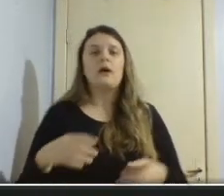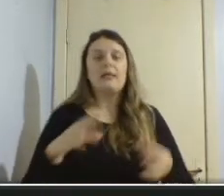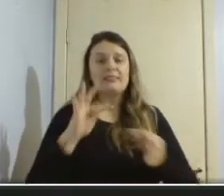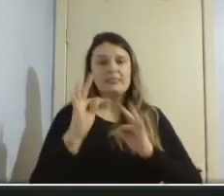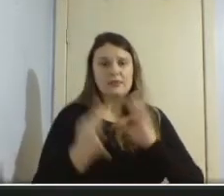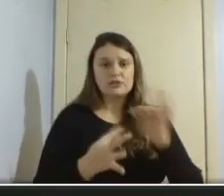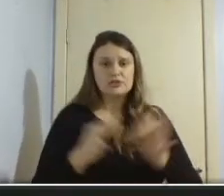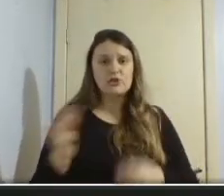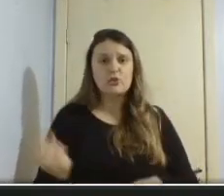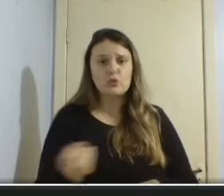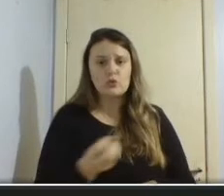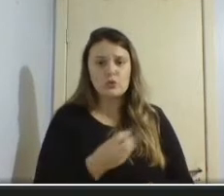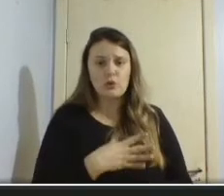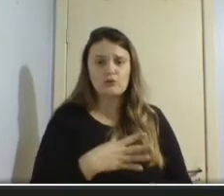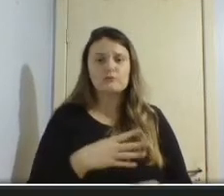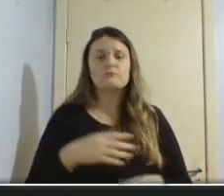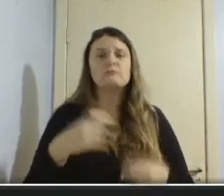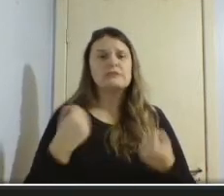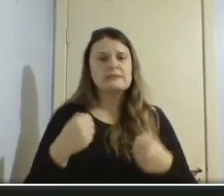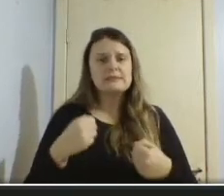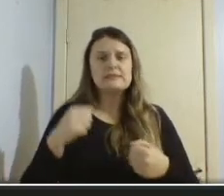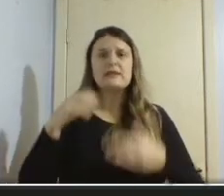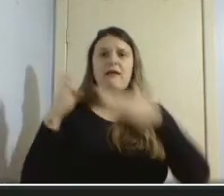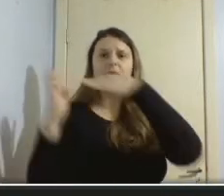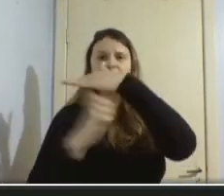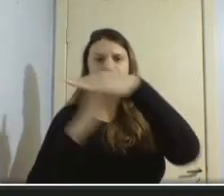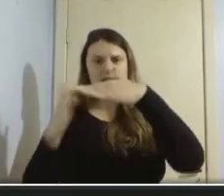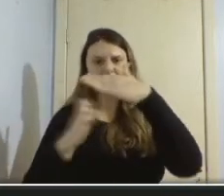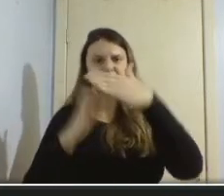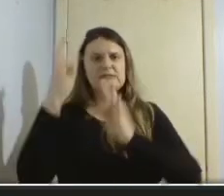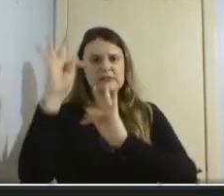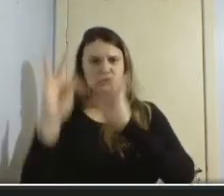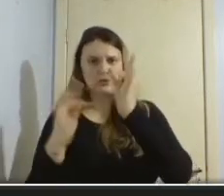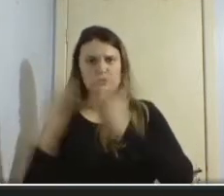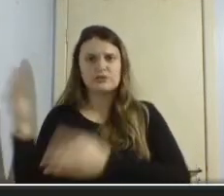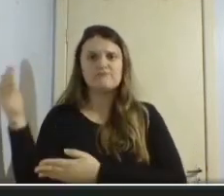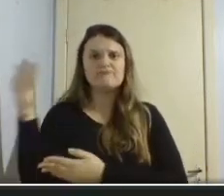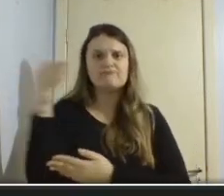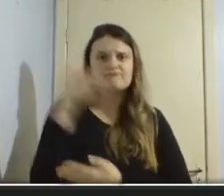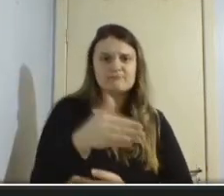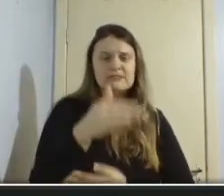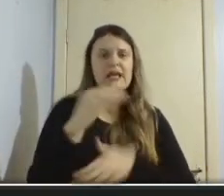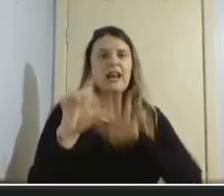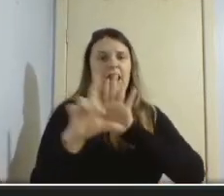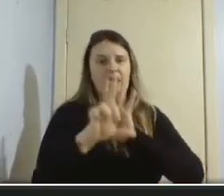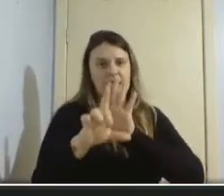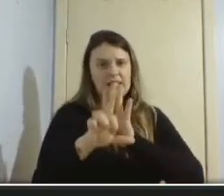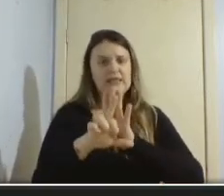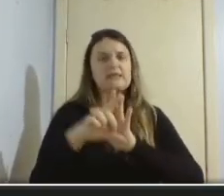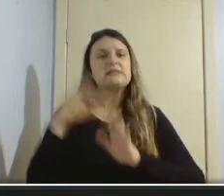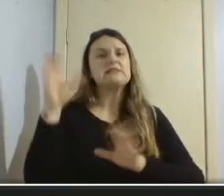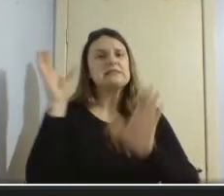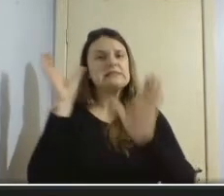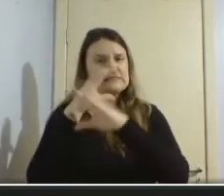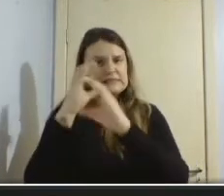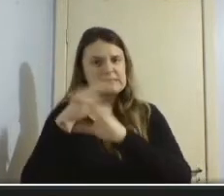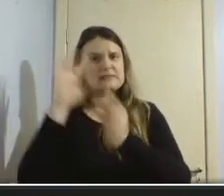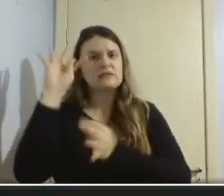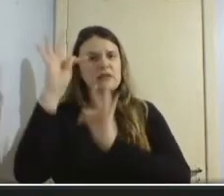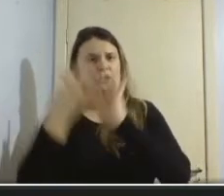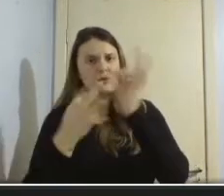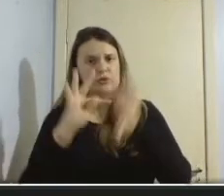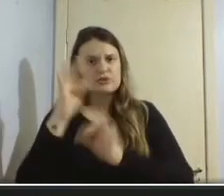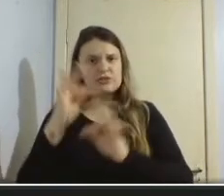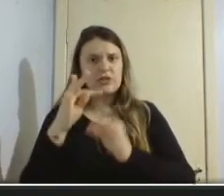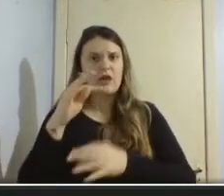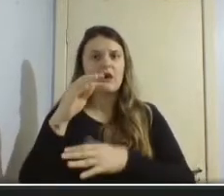base tecnológica. E lei de inovação, de ciência e tecnologia, atraindo novas empresas, gerando mais